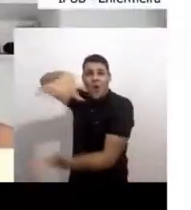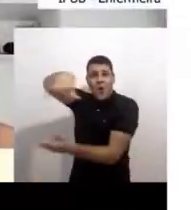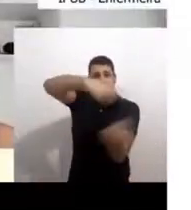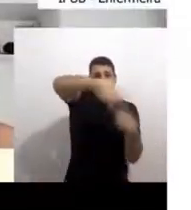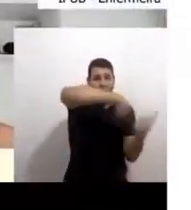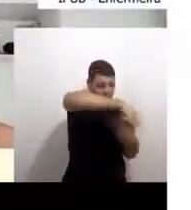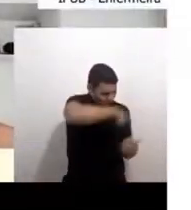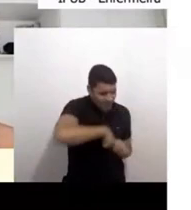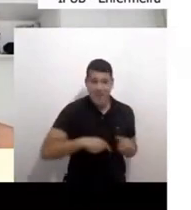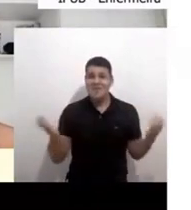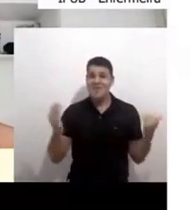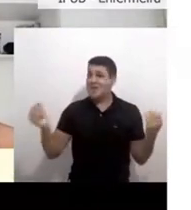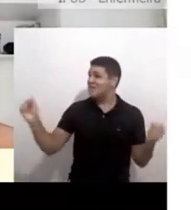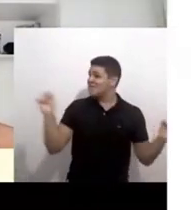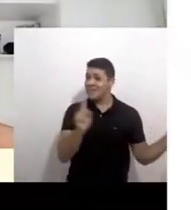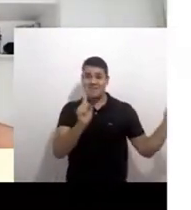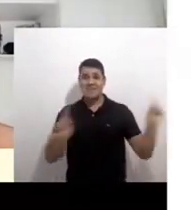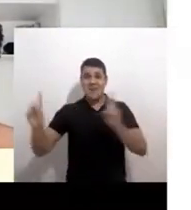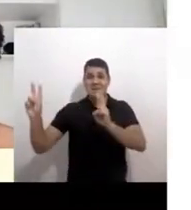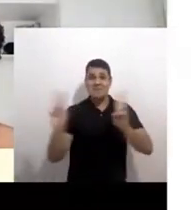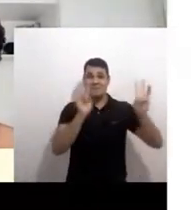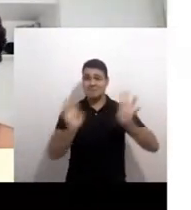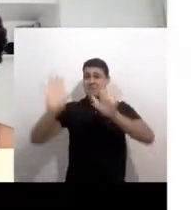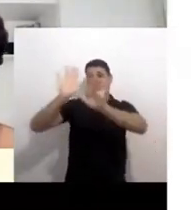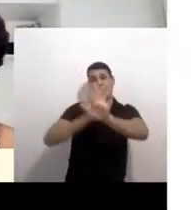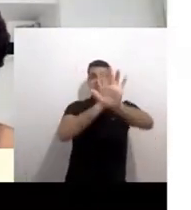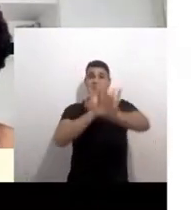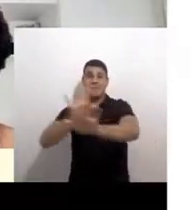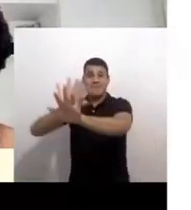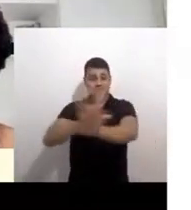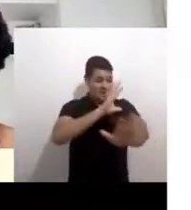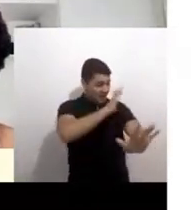brigar chorar o